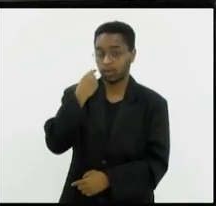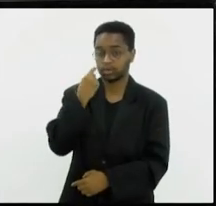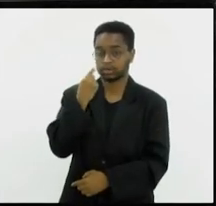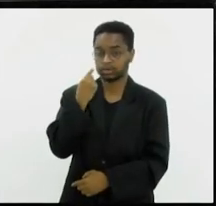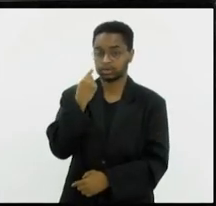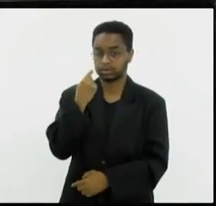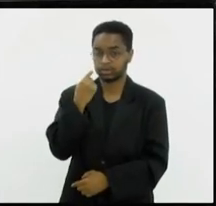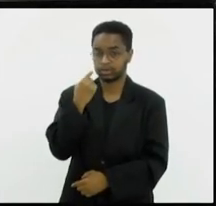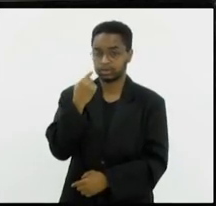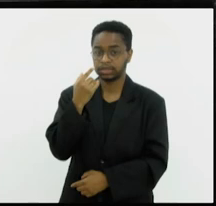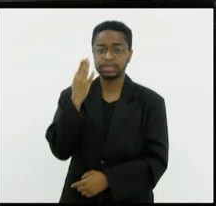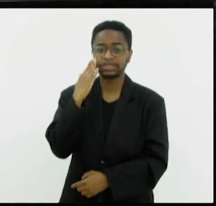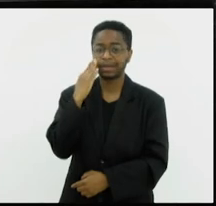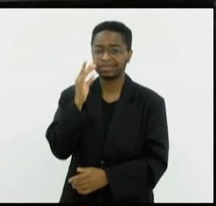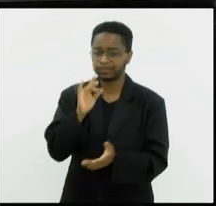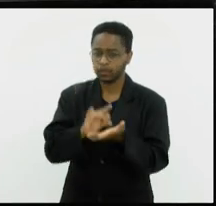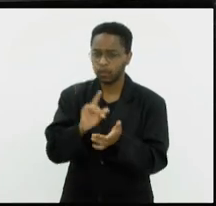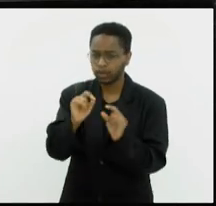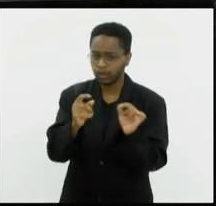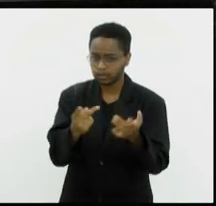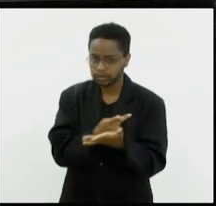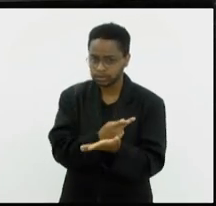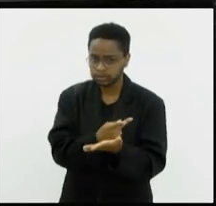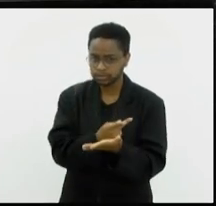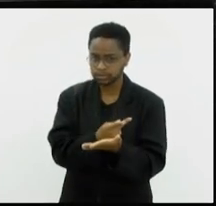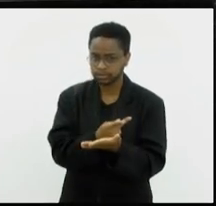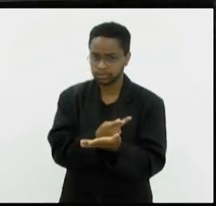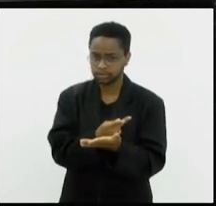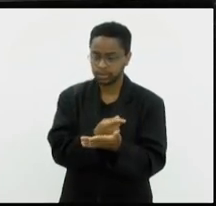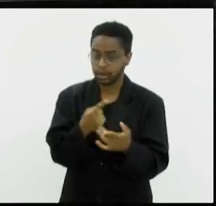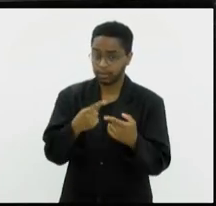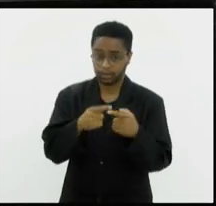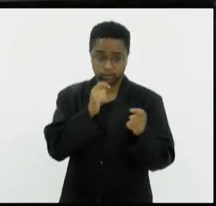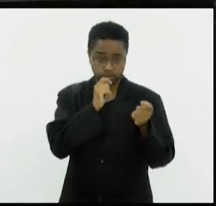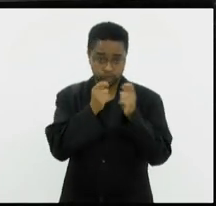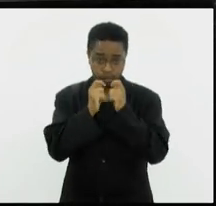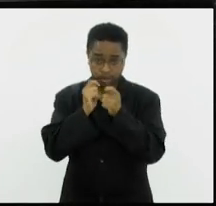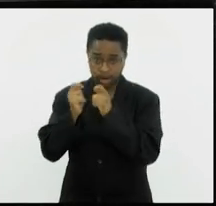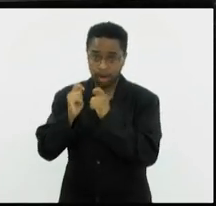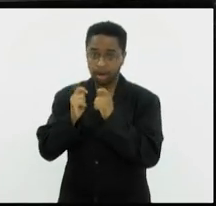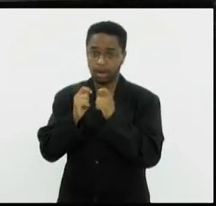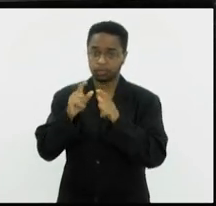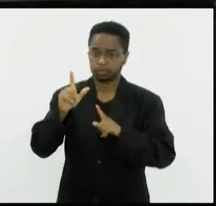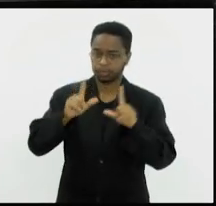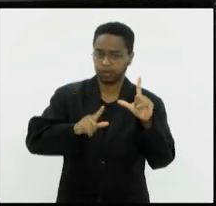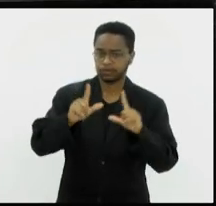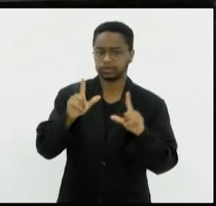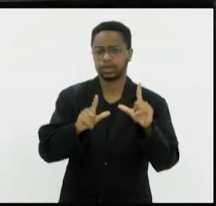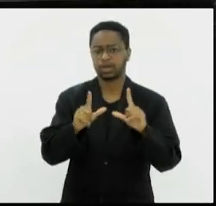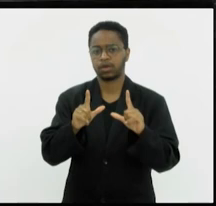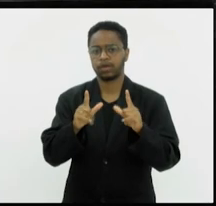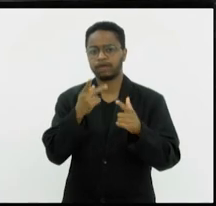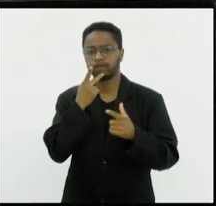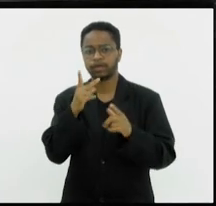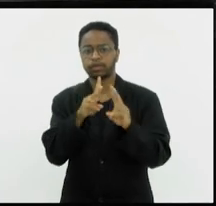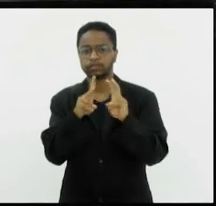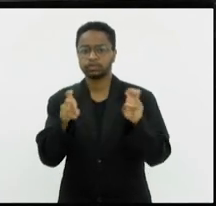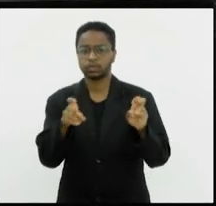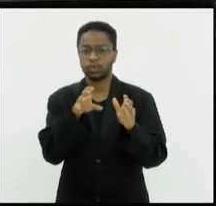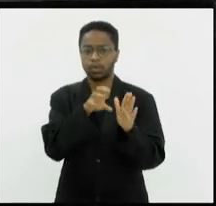sabe o que que aconteceu enquanto os jornais se ocupavam a televisão do